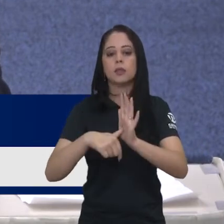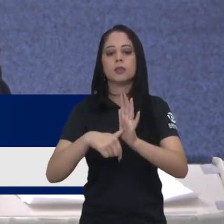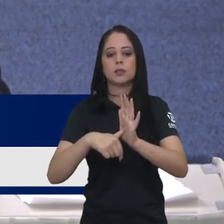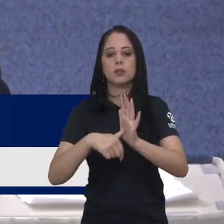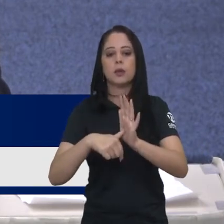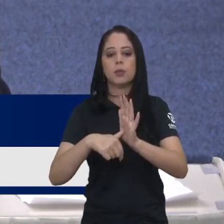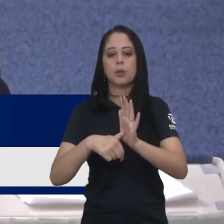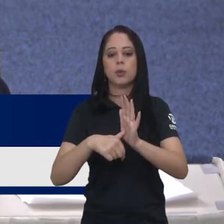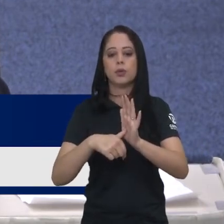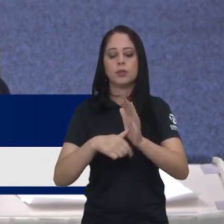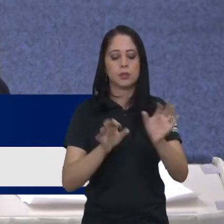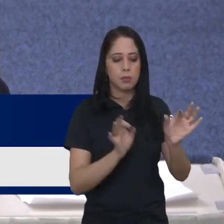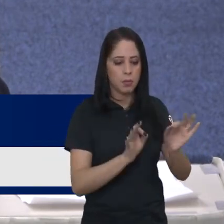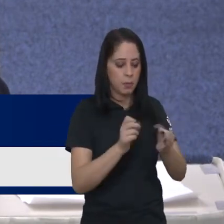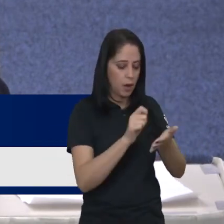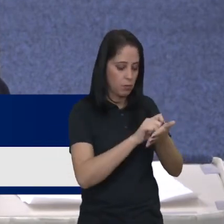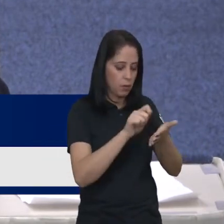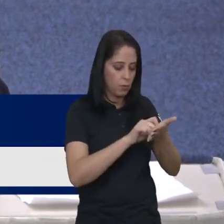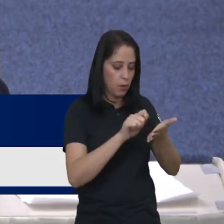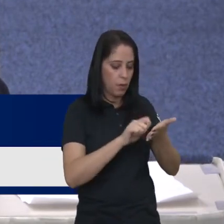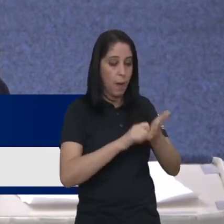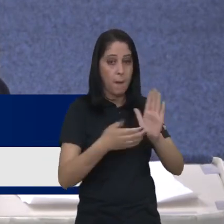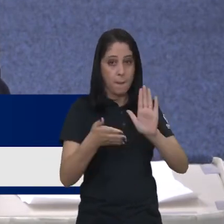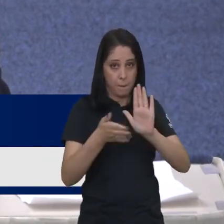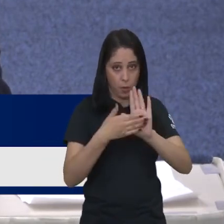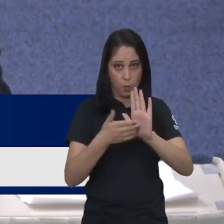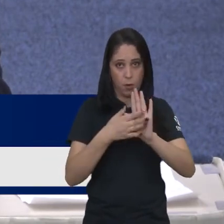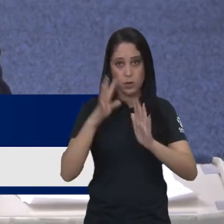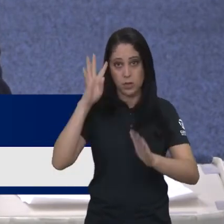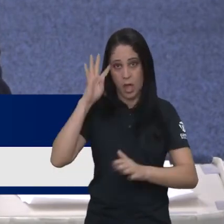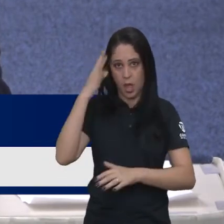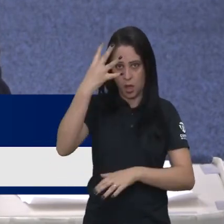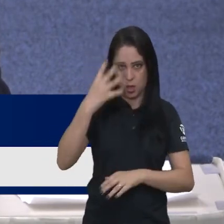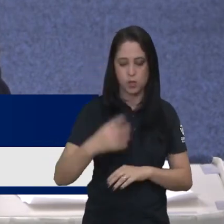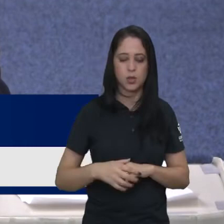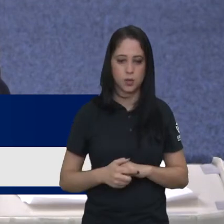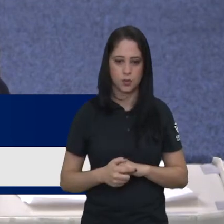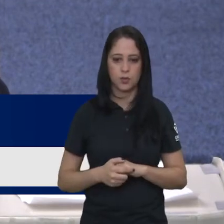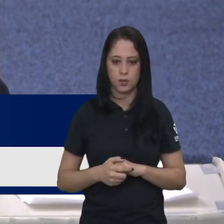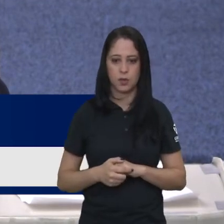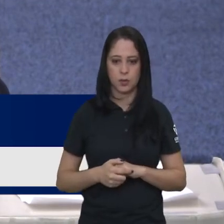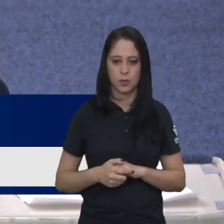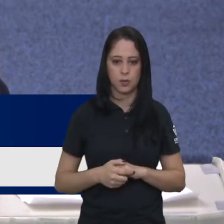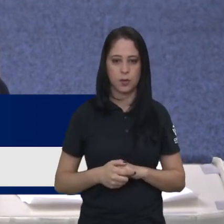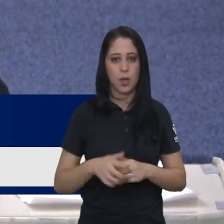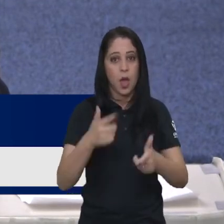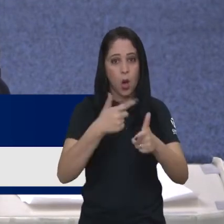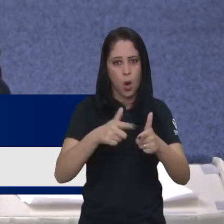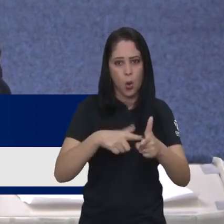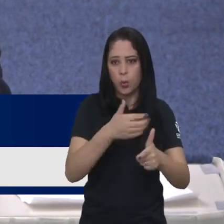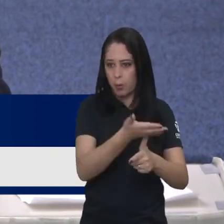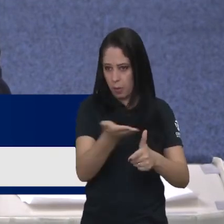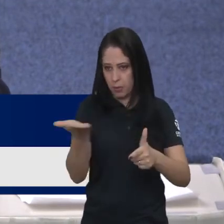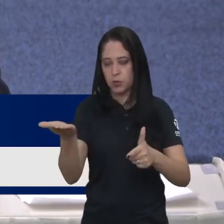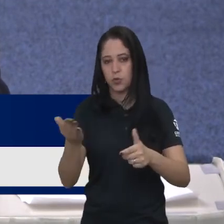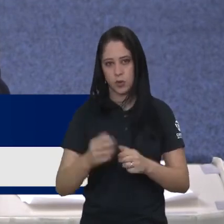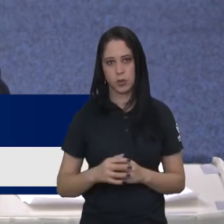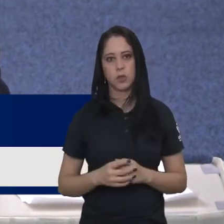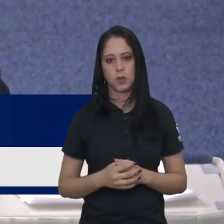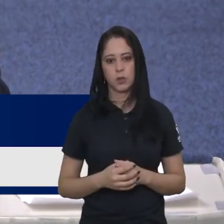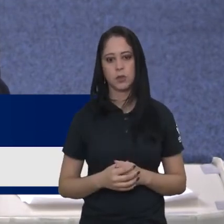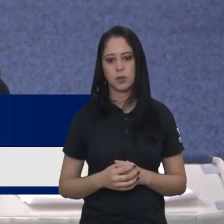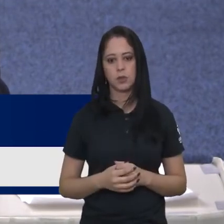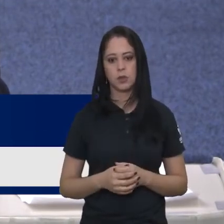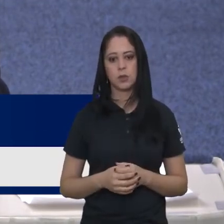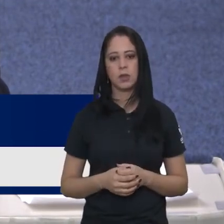sim a gente possa propor soluções que a gente acredita ser as necessárias para o problema de toda a